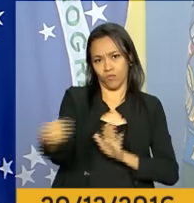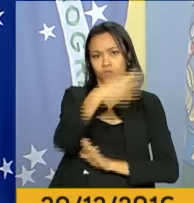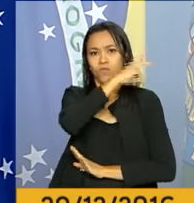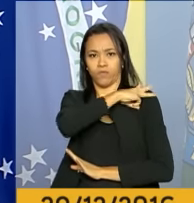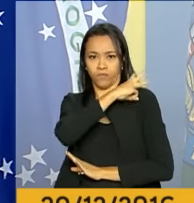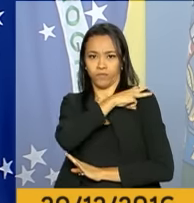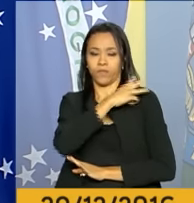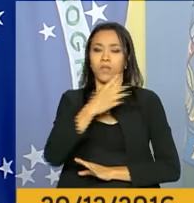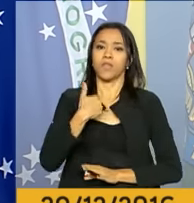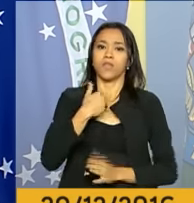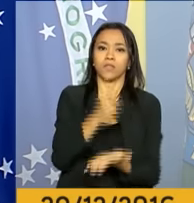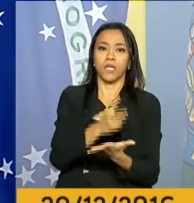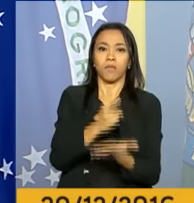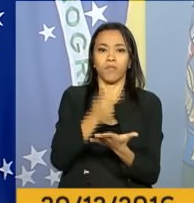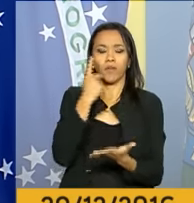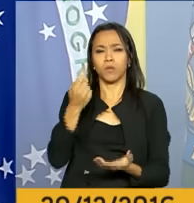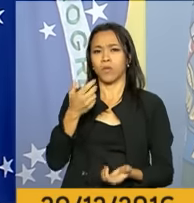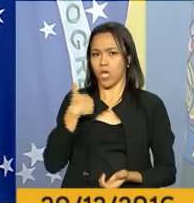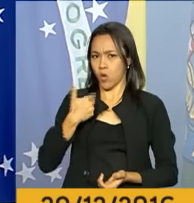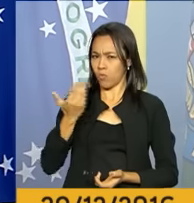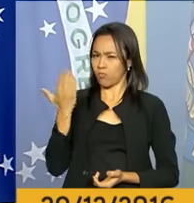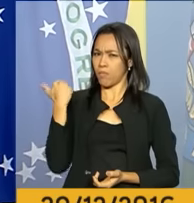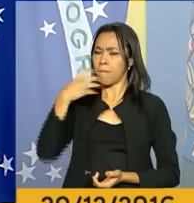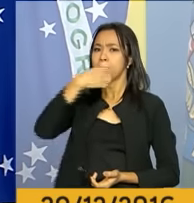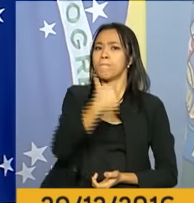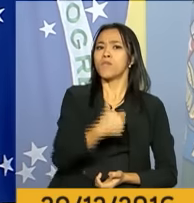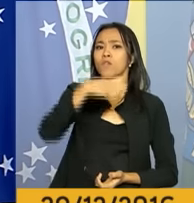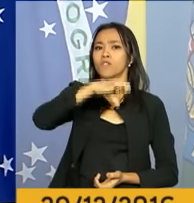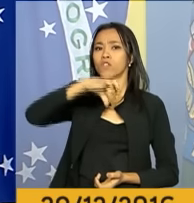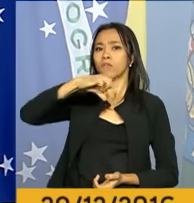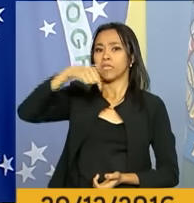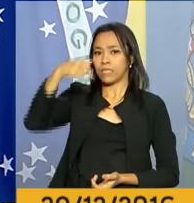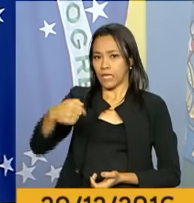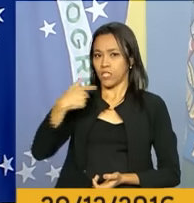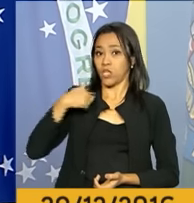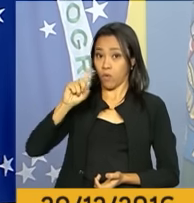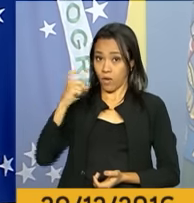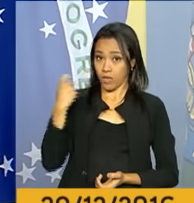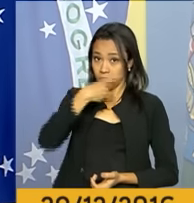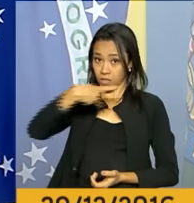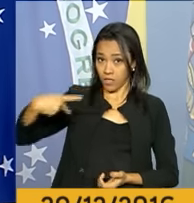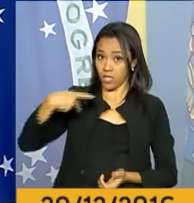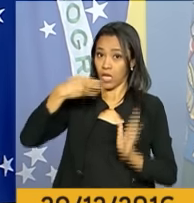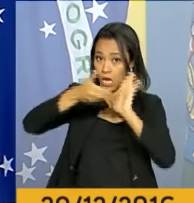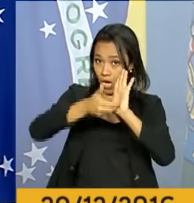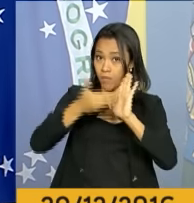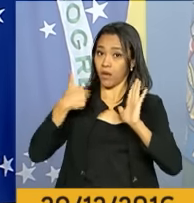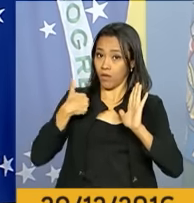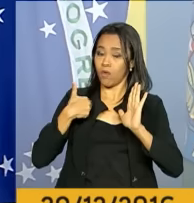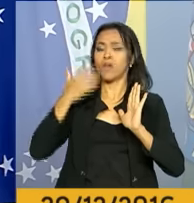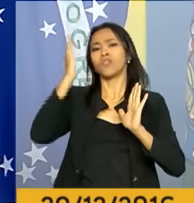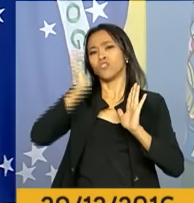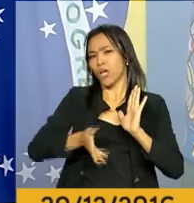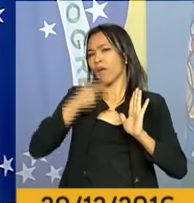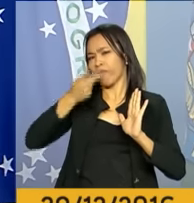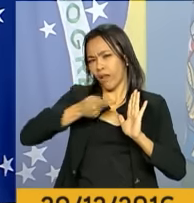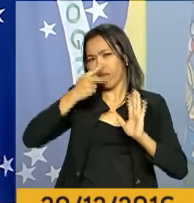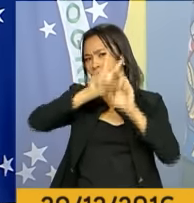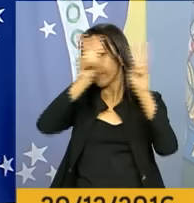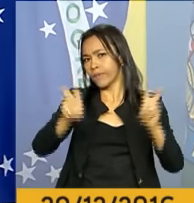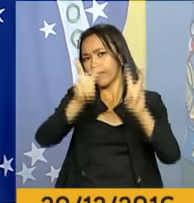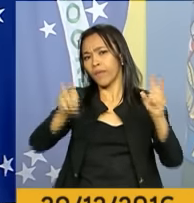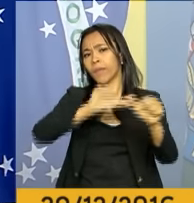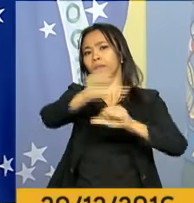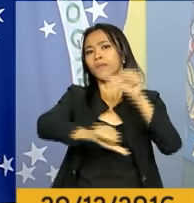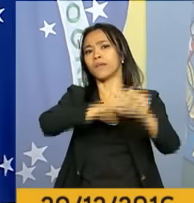tendo sido presidente da Câmara em 97 1997 já se falava na reforma do ensino médio